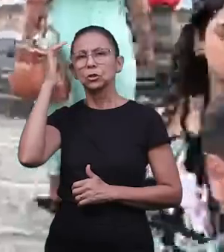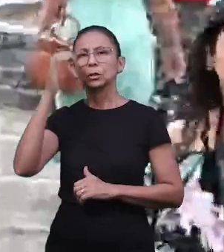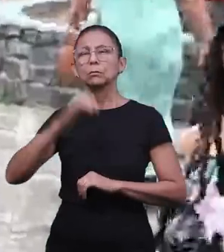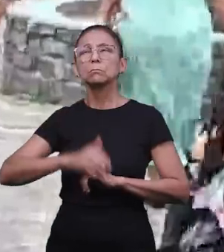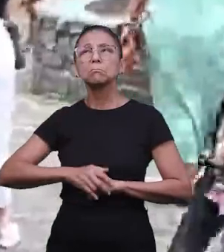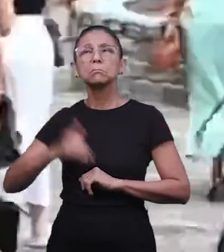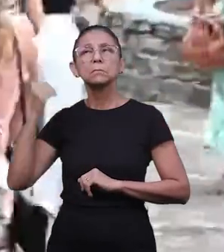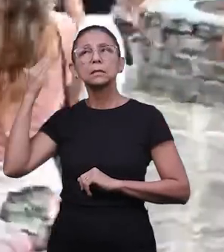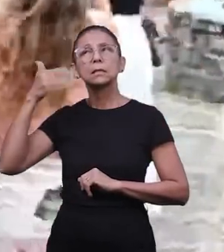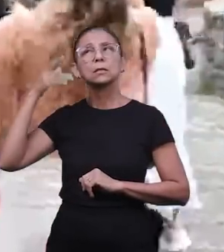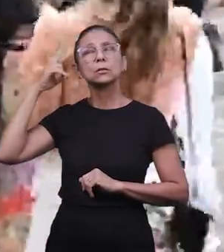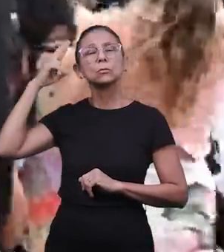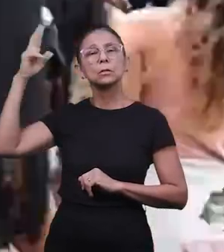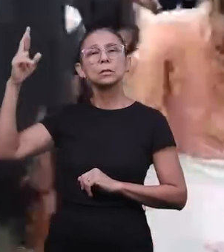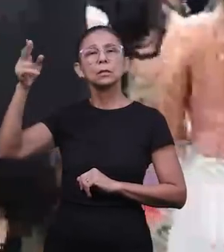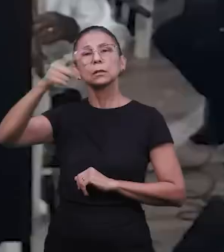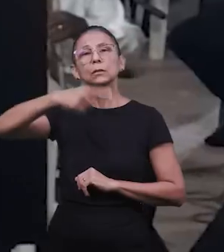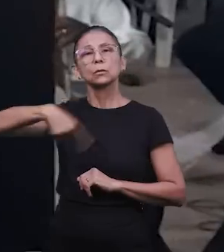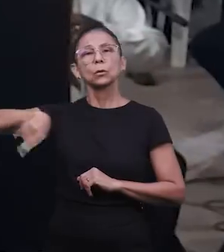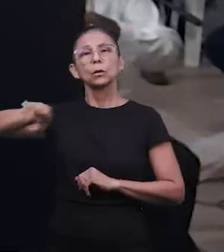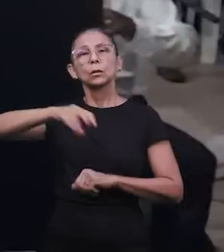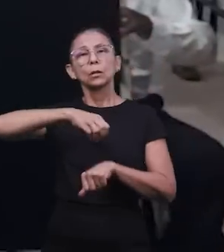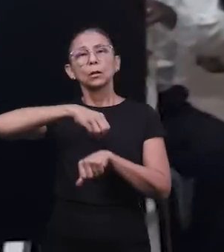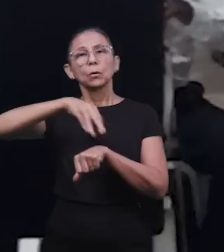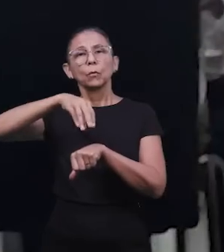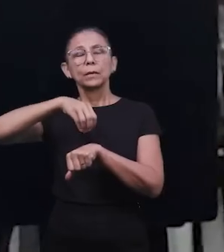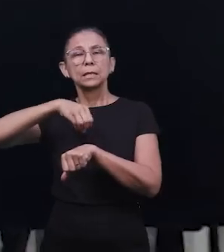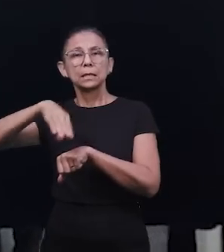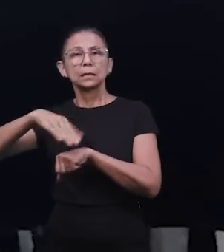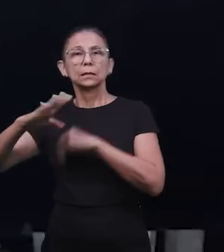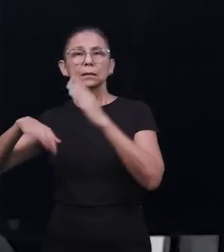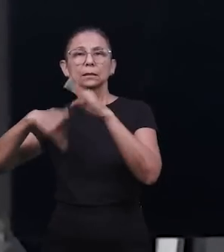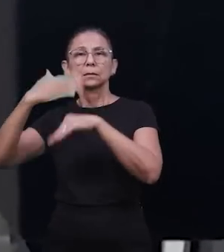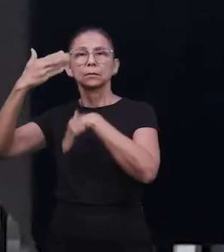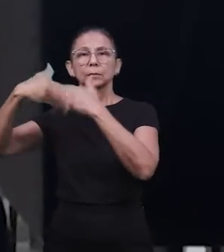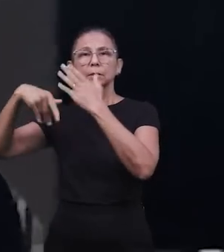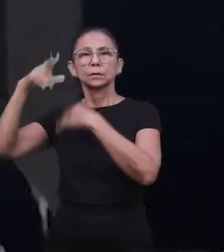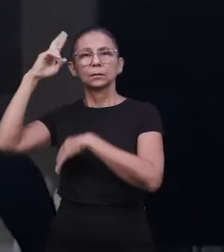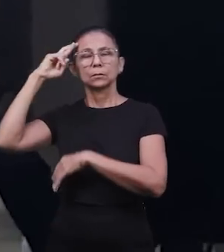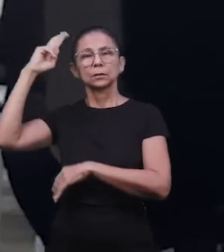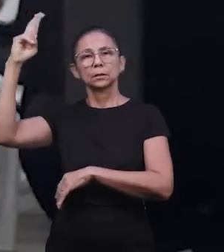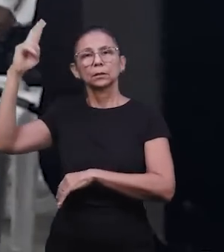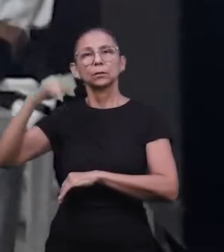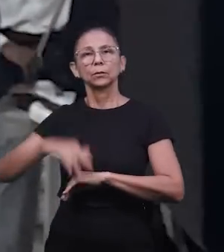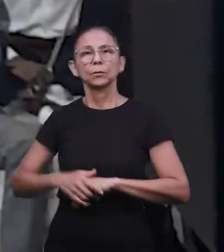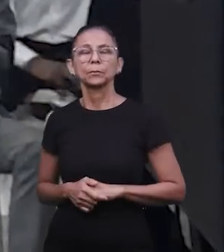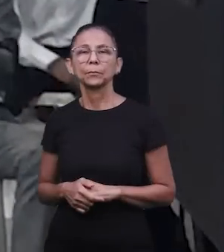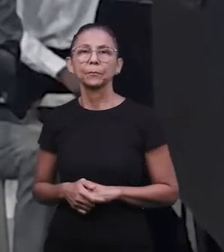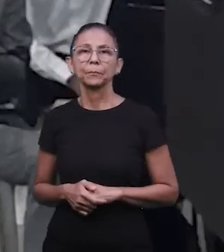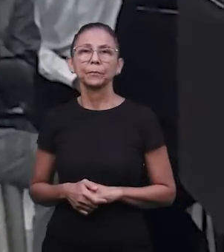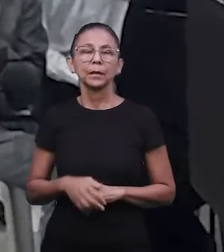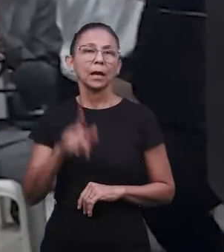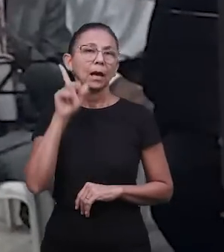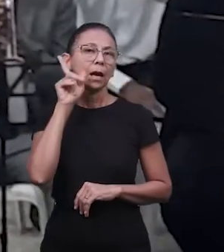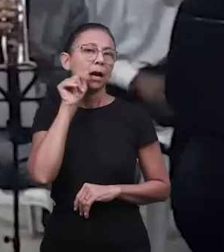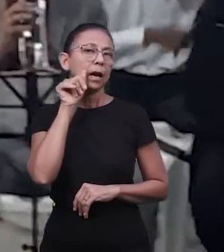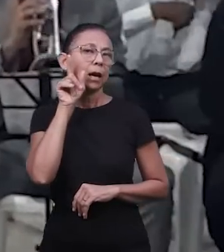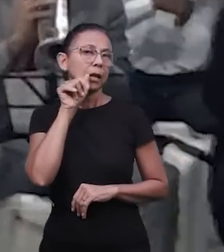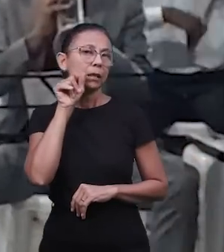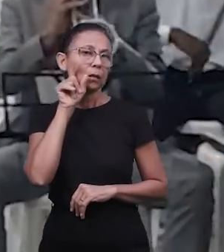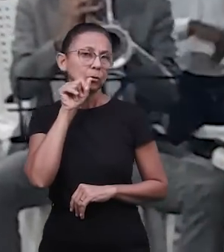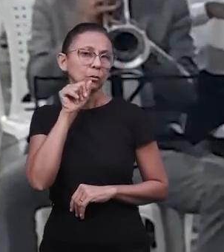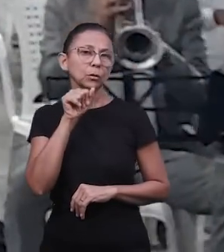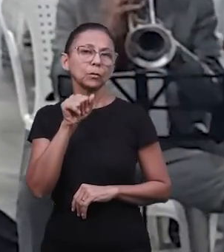e crescimento na presença do nosso Deus. Aqui em Alagoas nós tivemos um culto evangelístico do trabalho Evangelho Sem